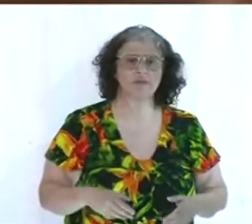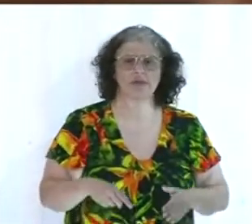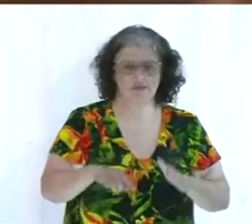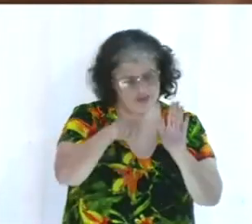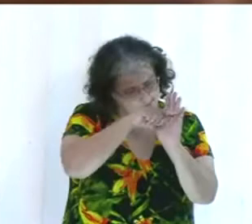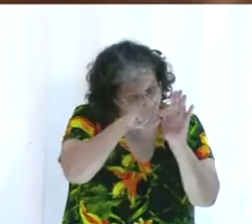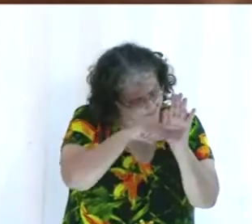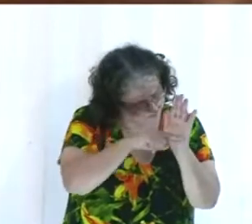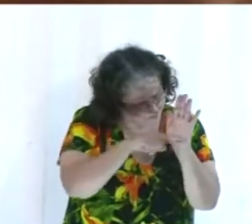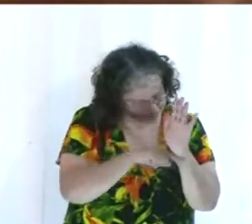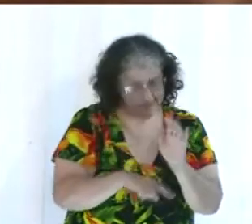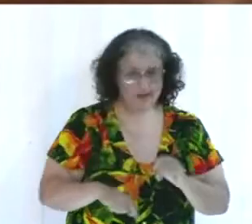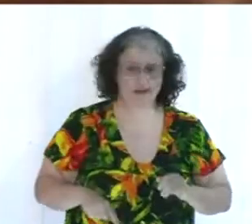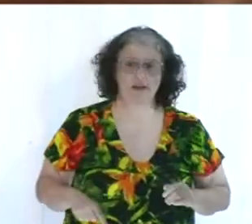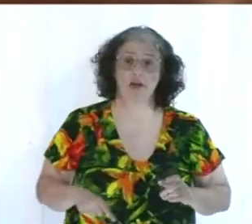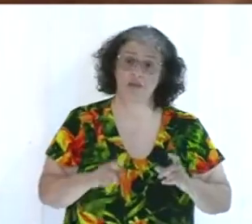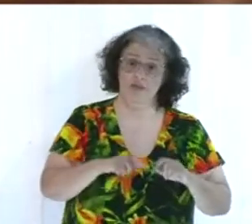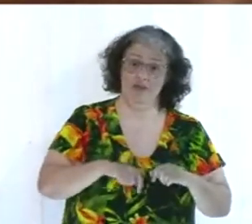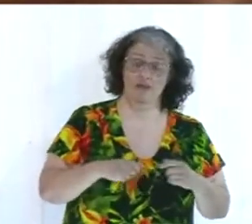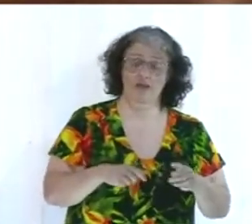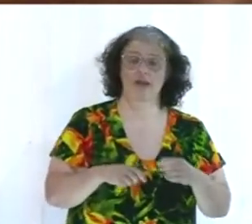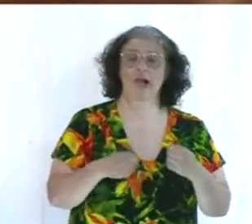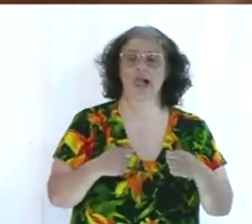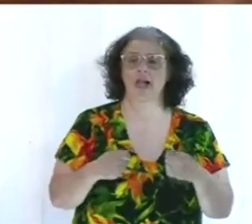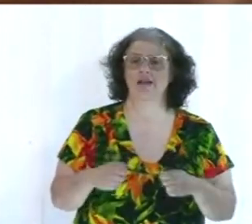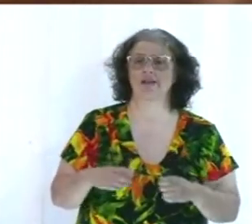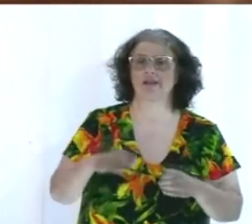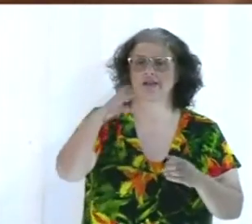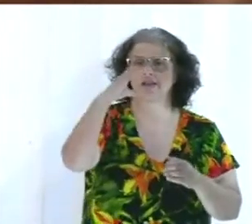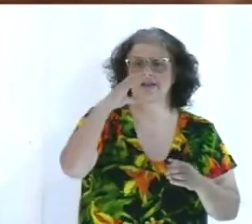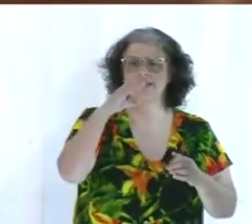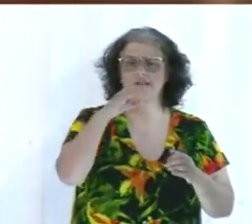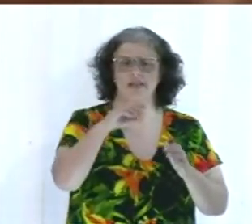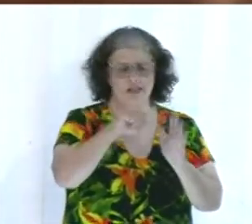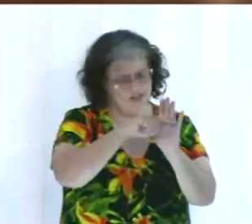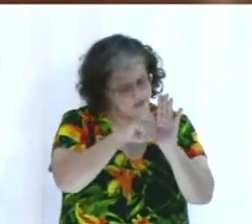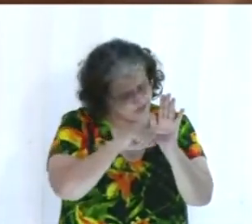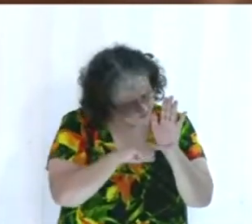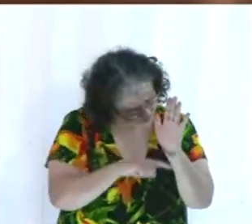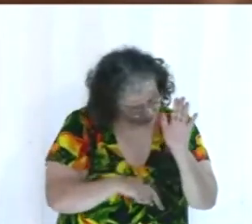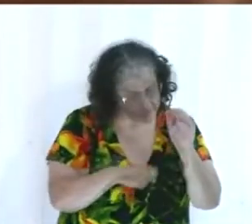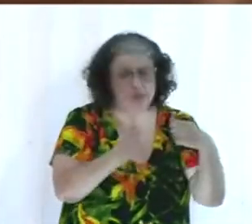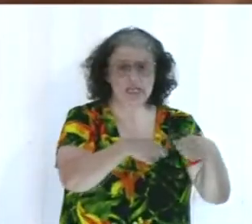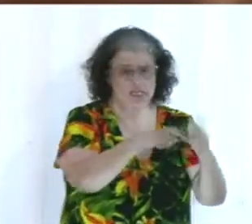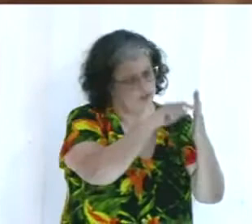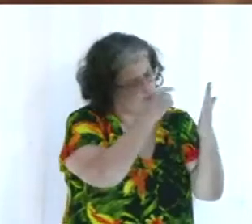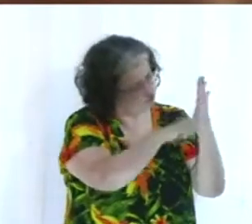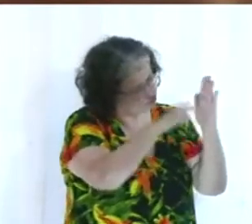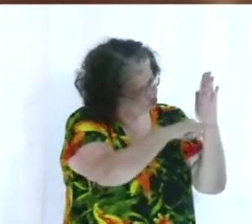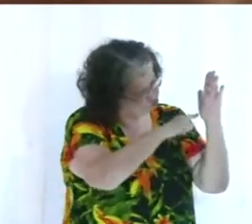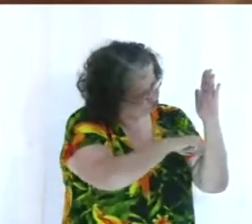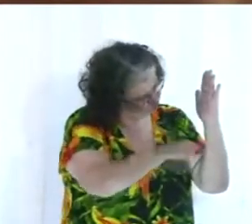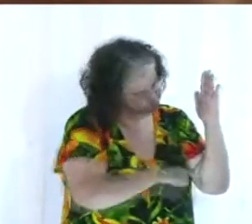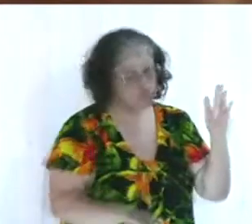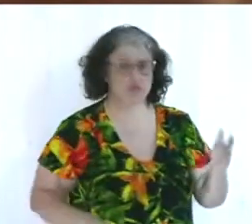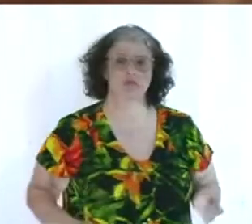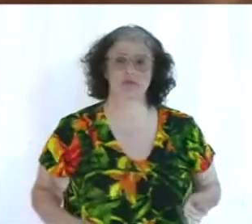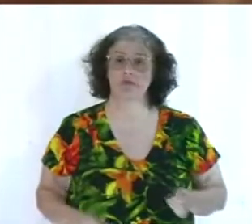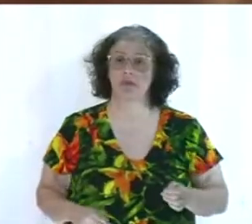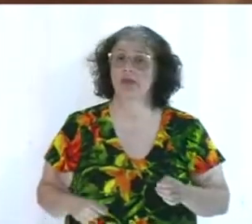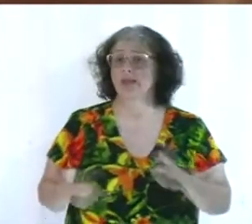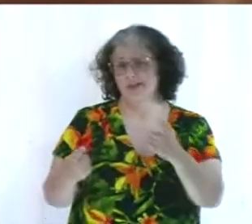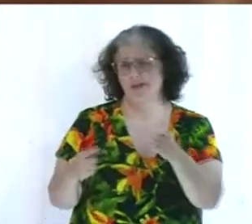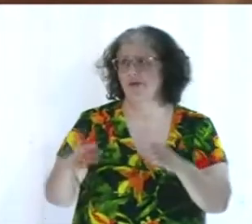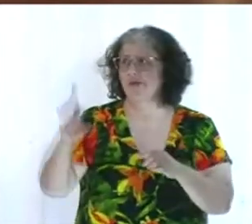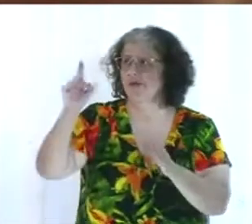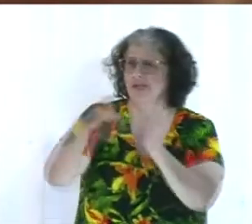atender. Como que dizendo: o que Cristo fez na cruz por você não é suficiente, você tem que dar uma mãozinha para Deus.